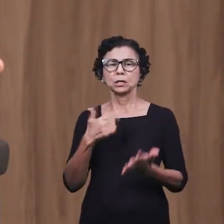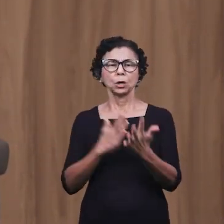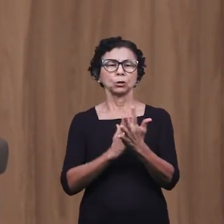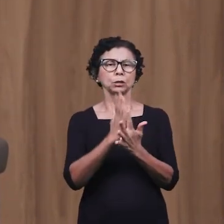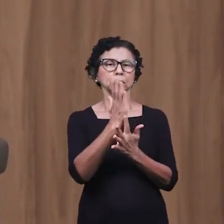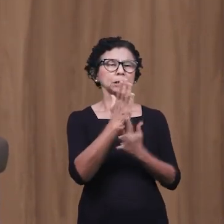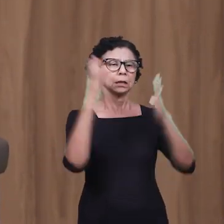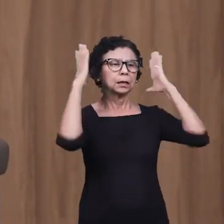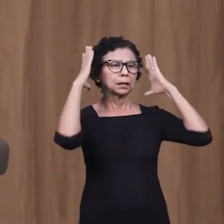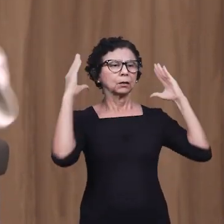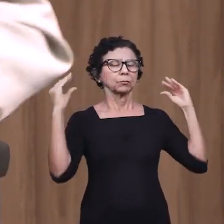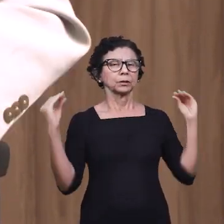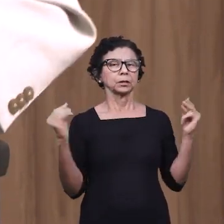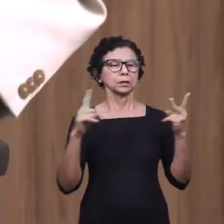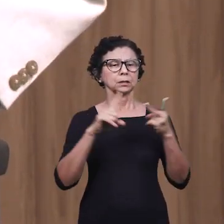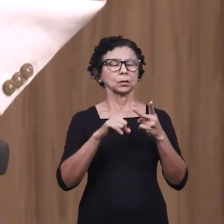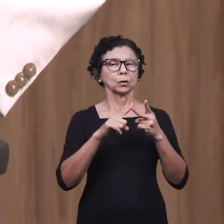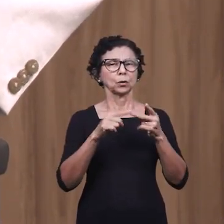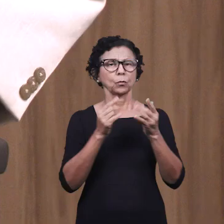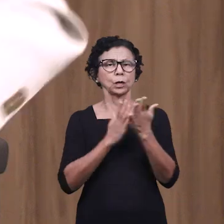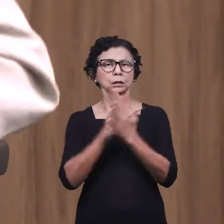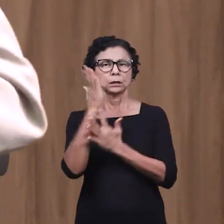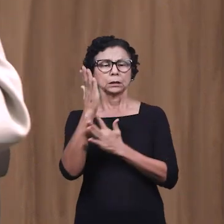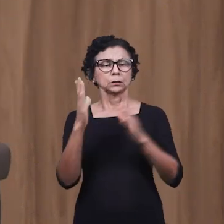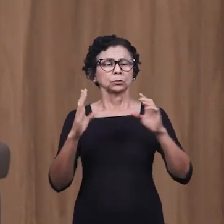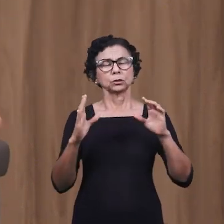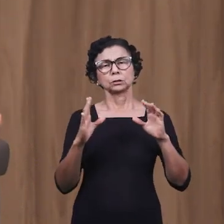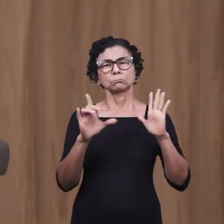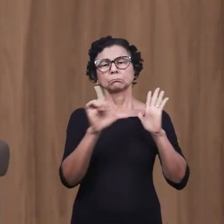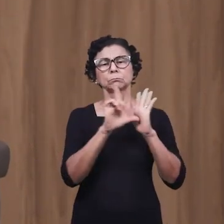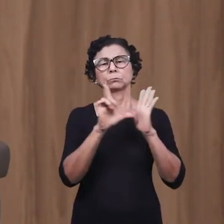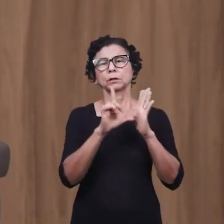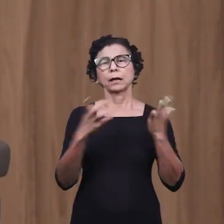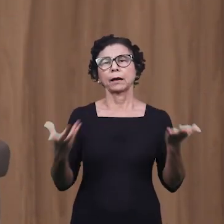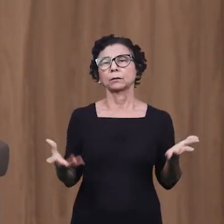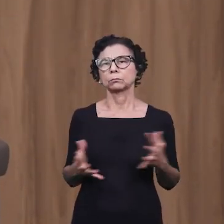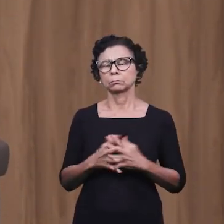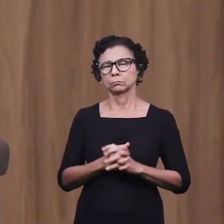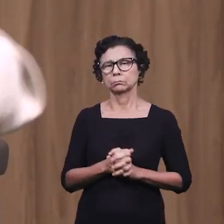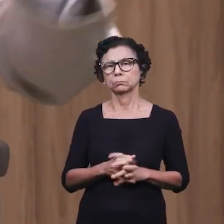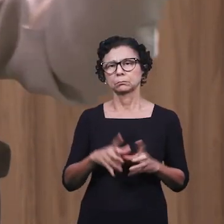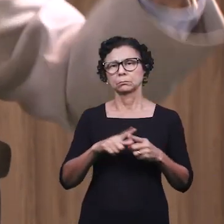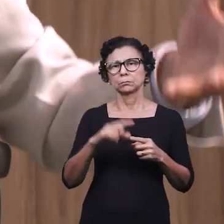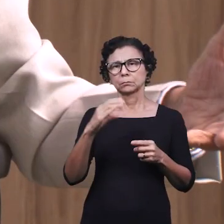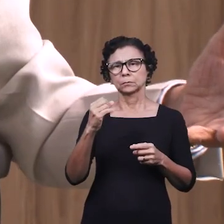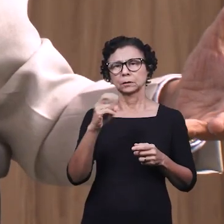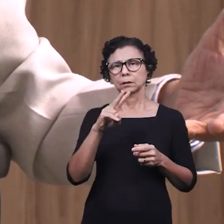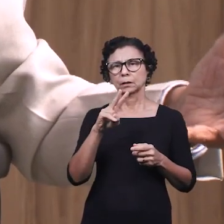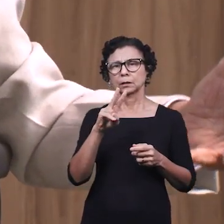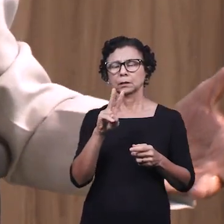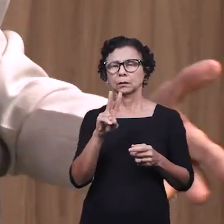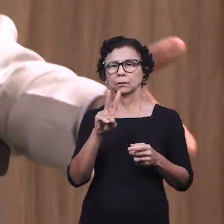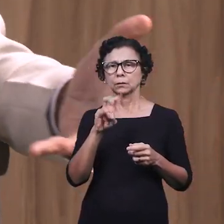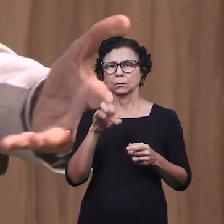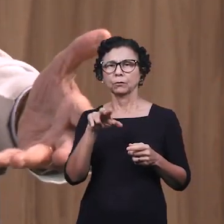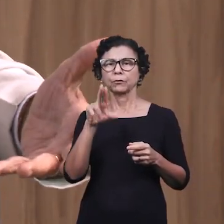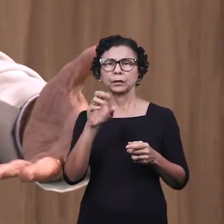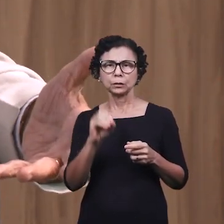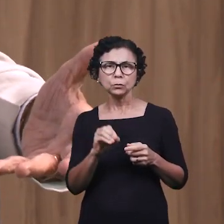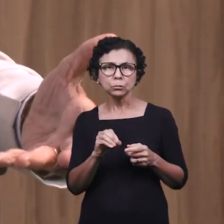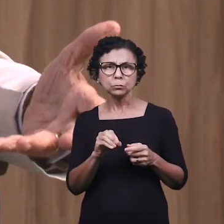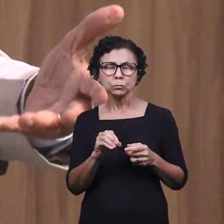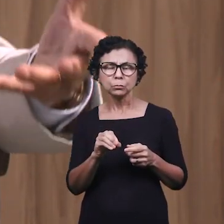sou calvinista. Então, quem foi calvinista? É um grande teólogo. Para a época dele foi